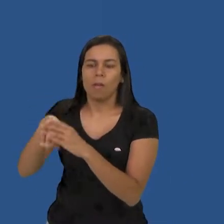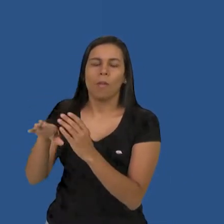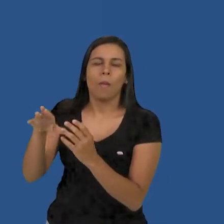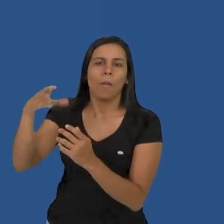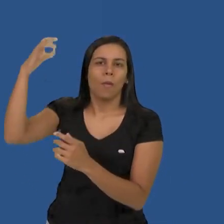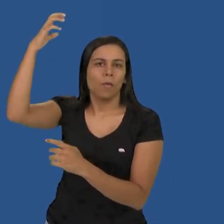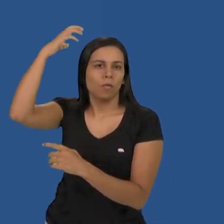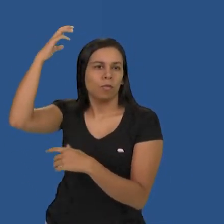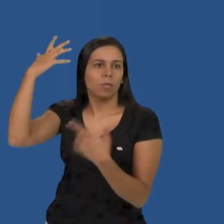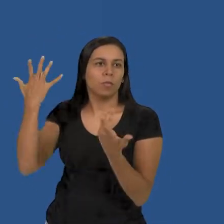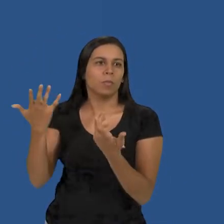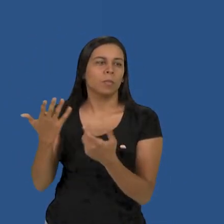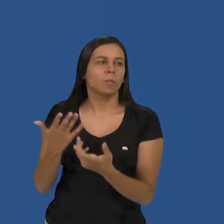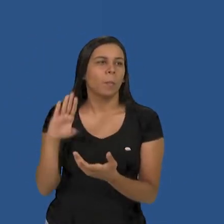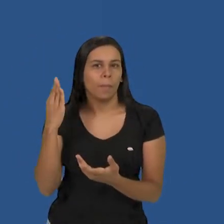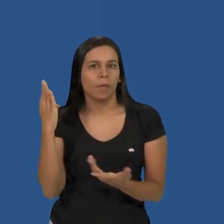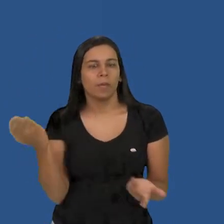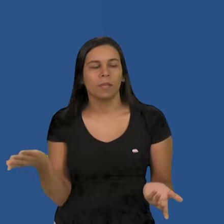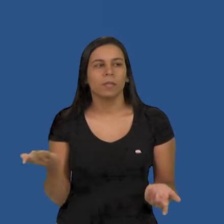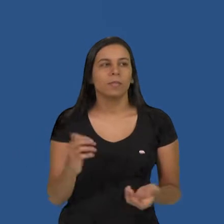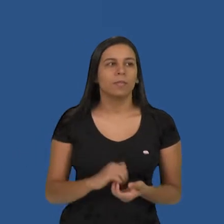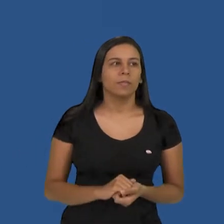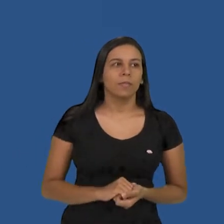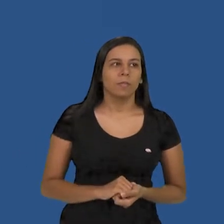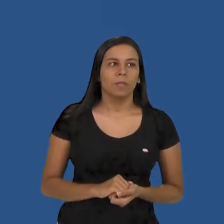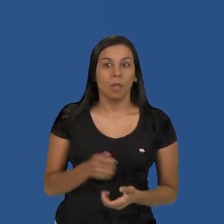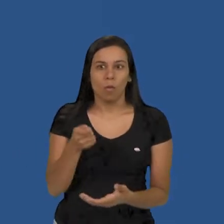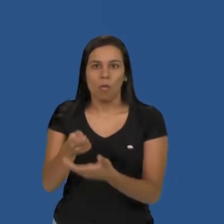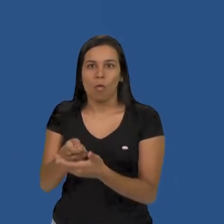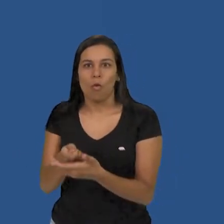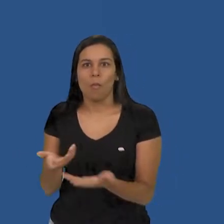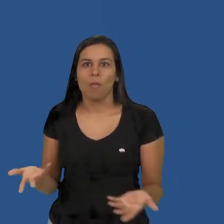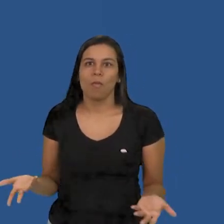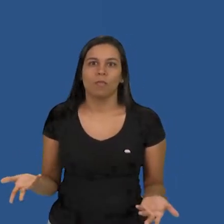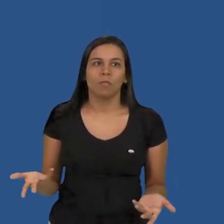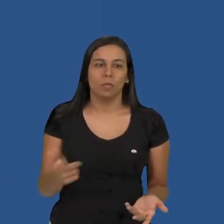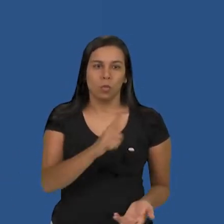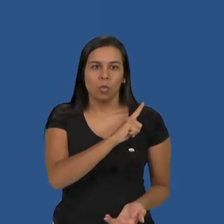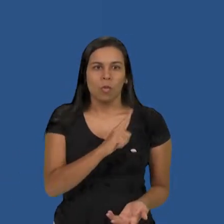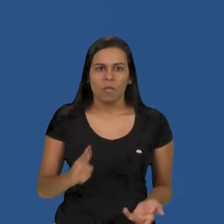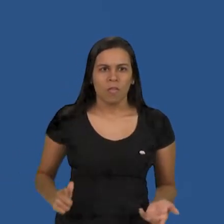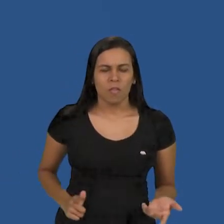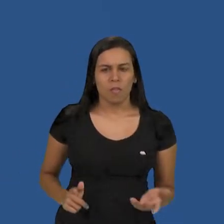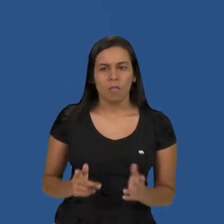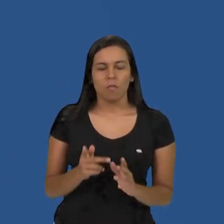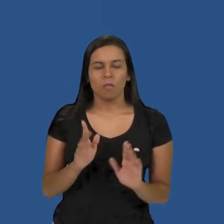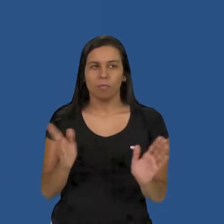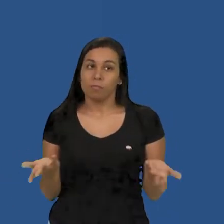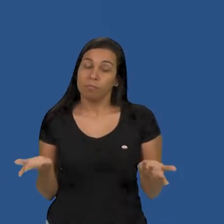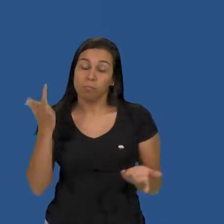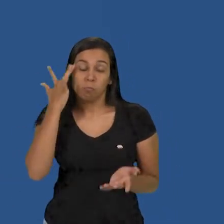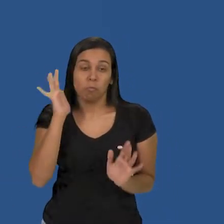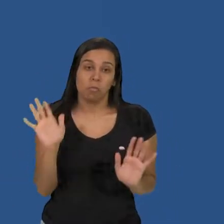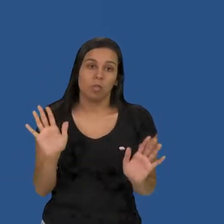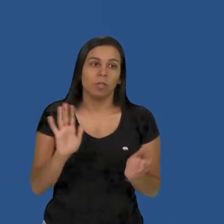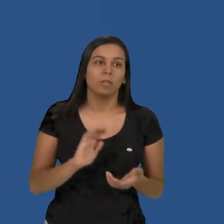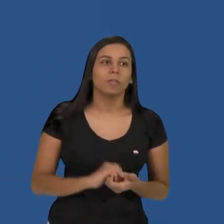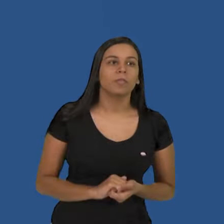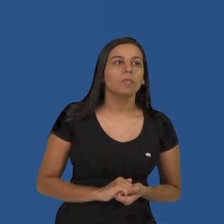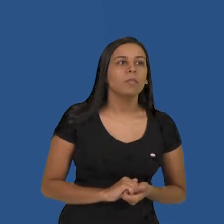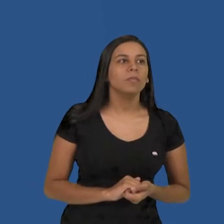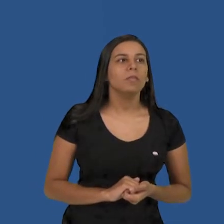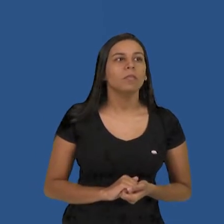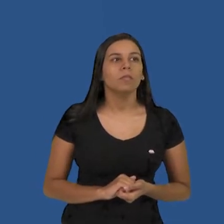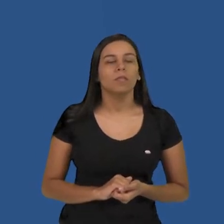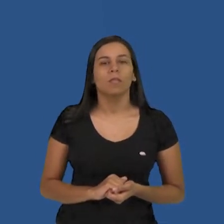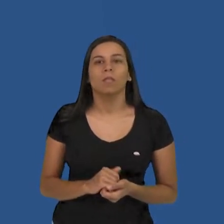gente a uma pequena confusão. Será que ela exigiu das autoridades? A palavra governo foi falada em algum momento ali? Não sei. E abrigar 2 mil moradores de rua em ônibus